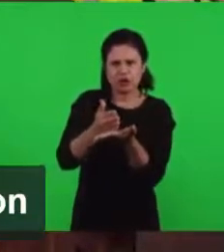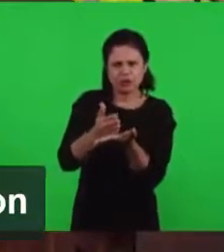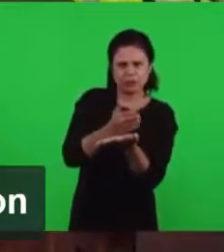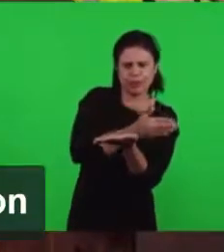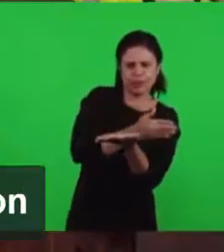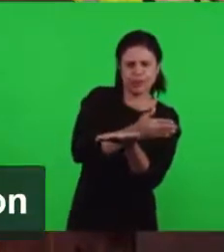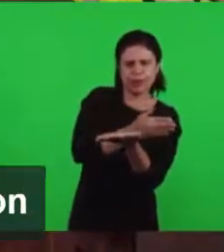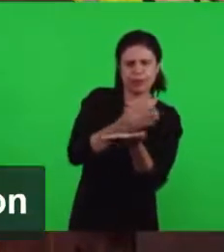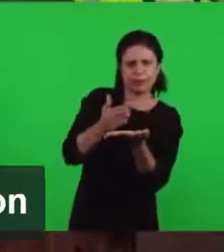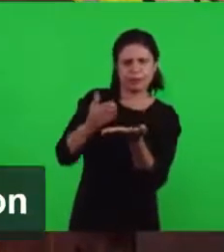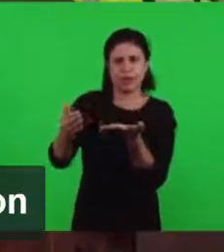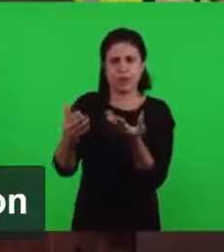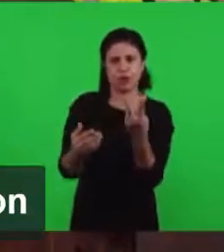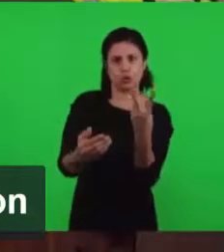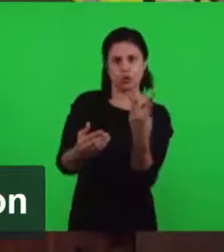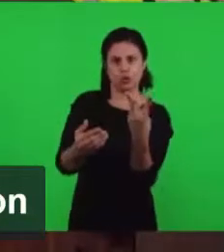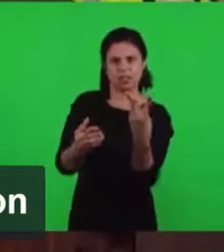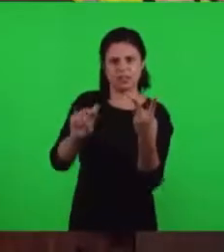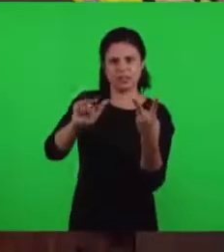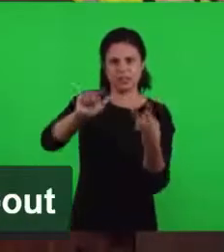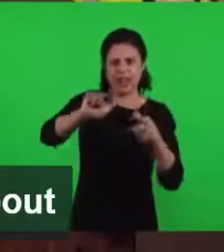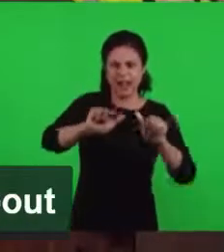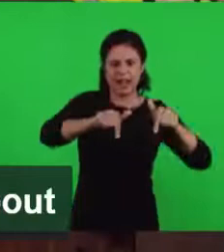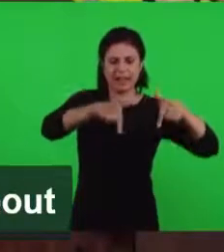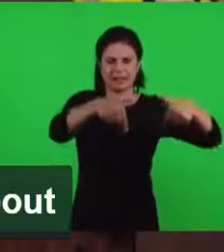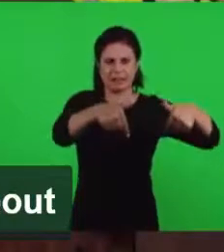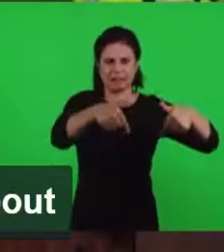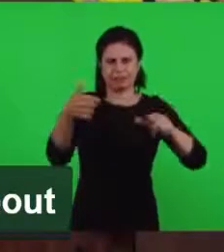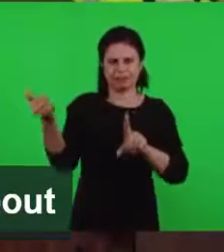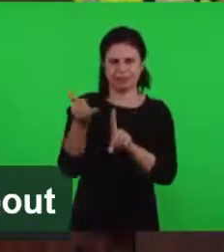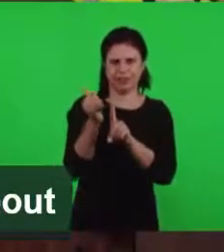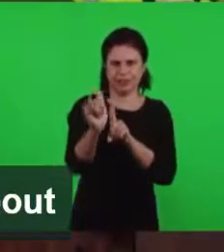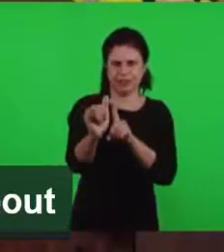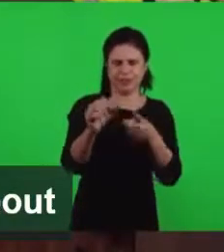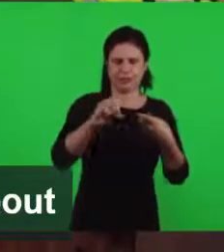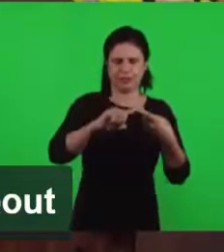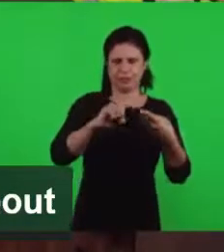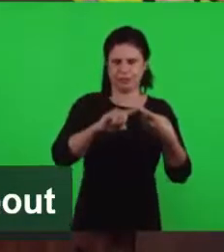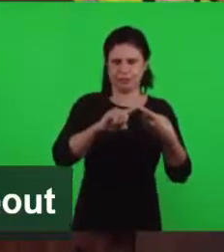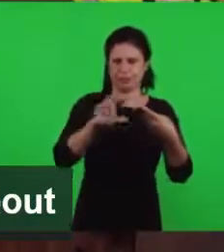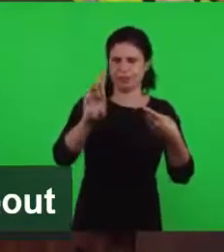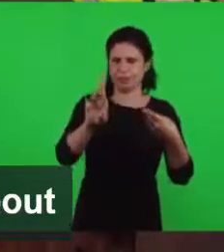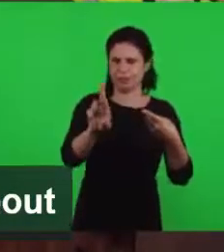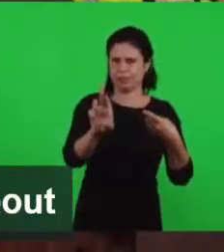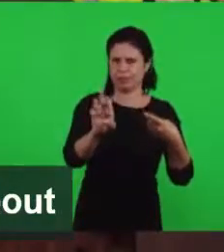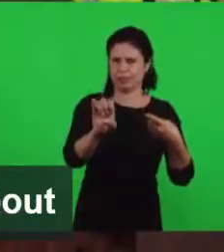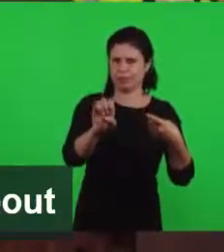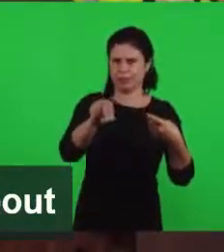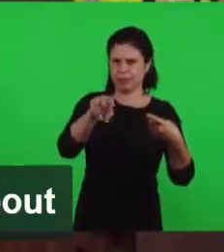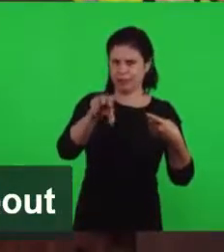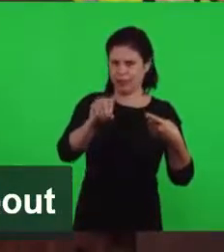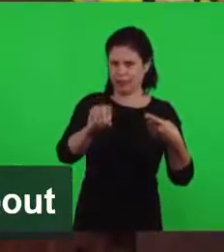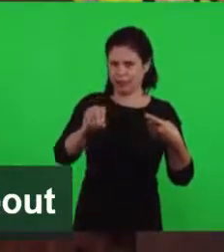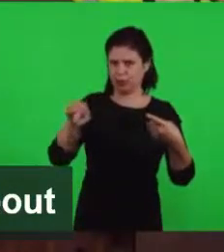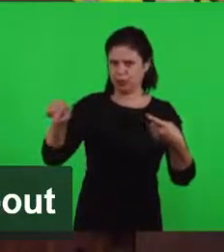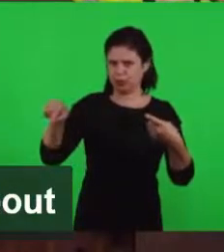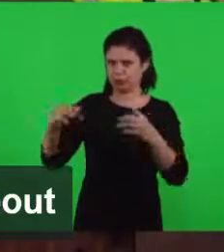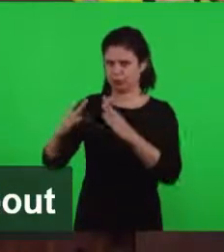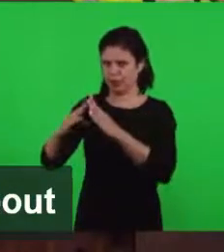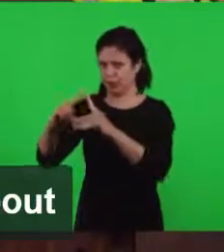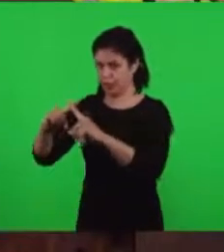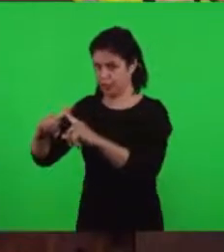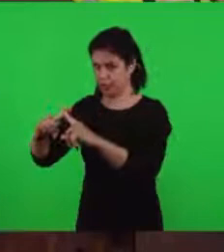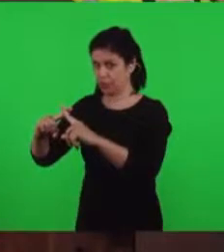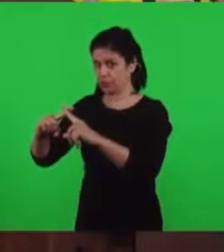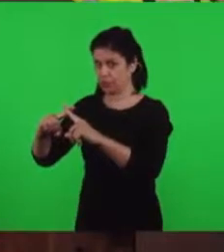no sentido da ação profética com relação ao reino a igreja e com